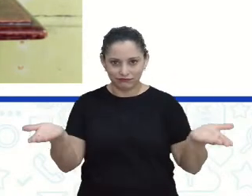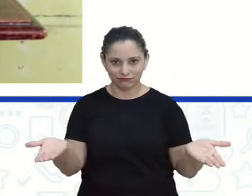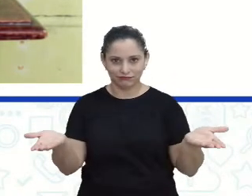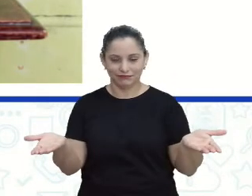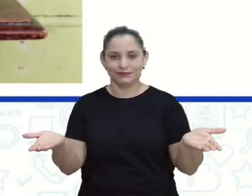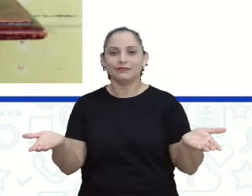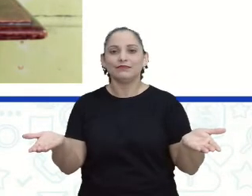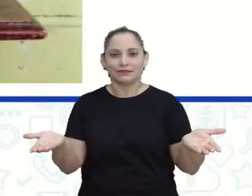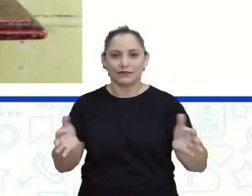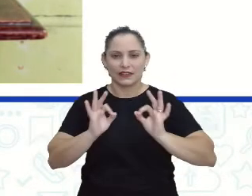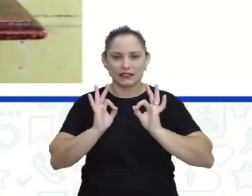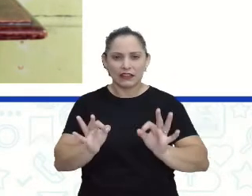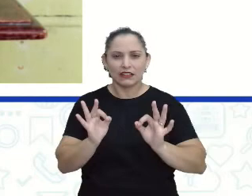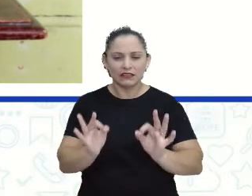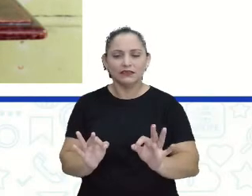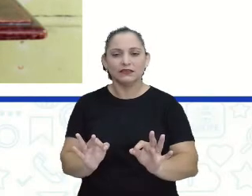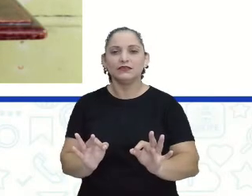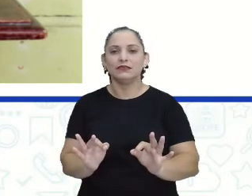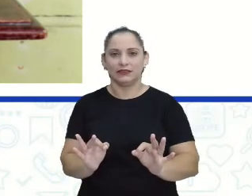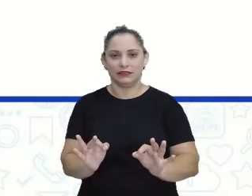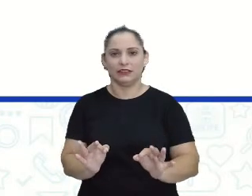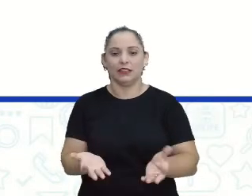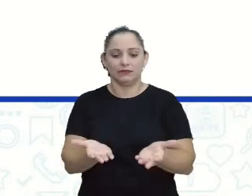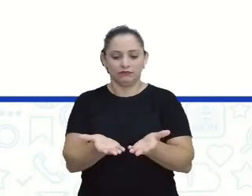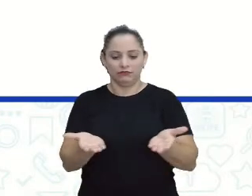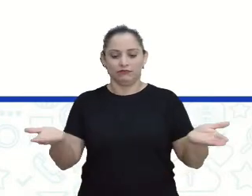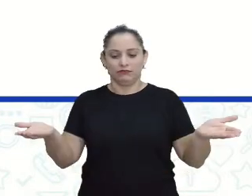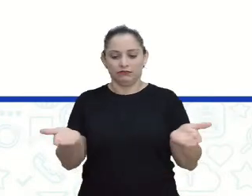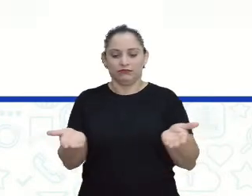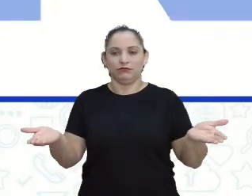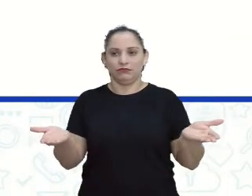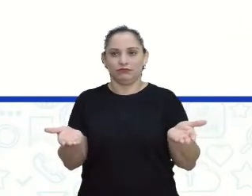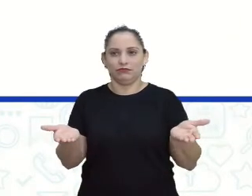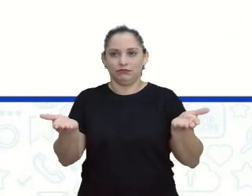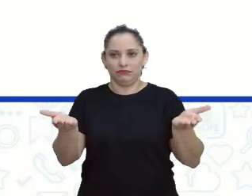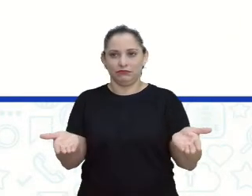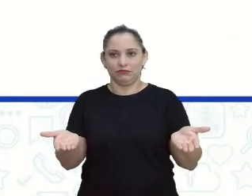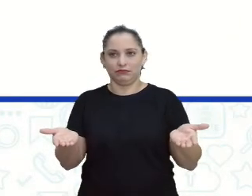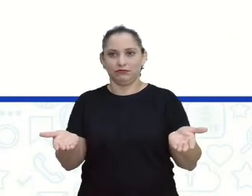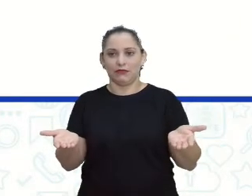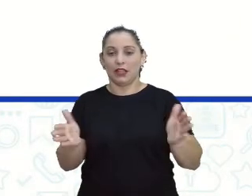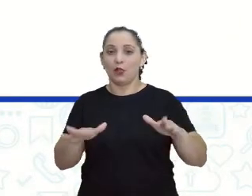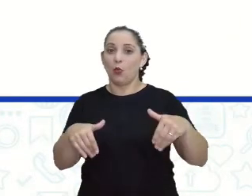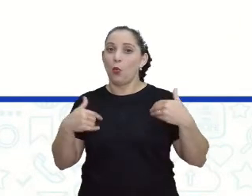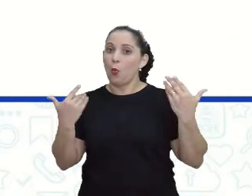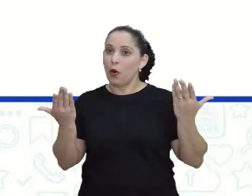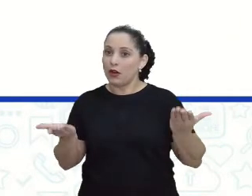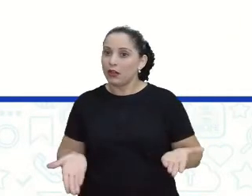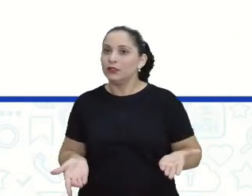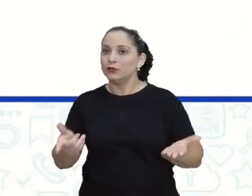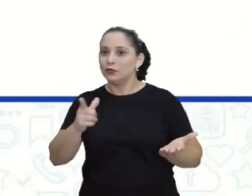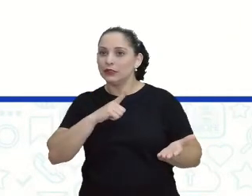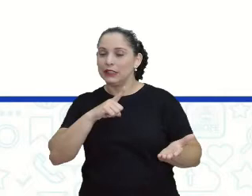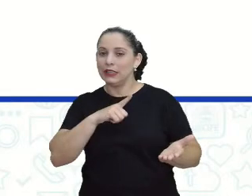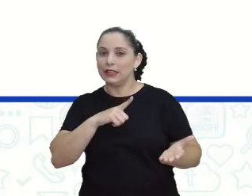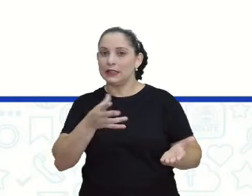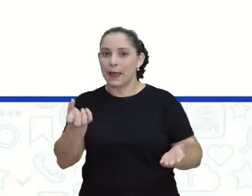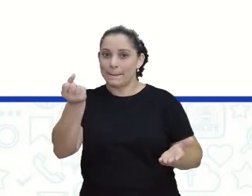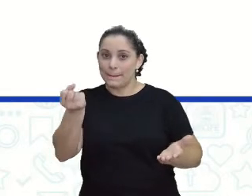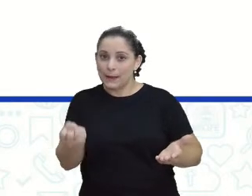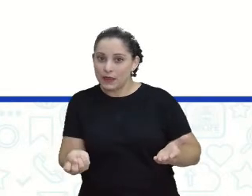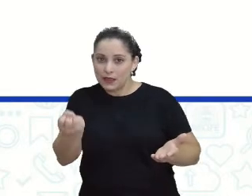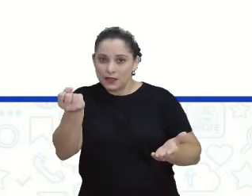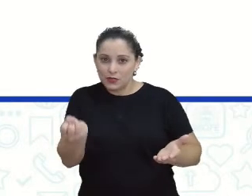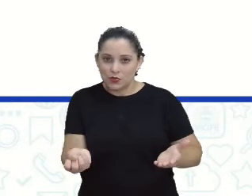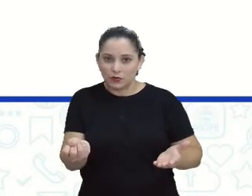esteja bem regulada aí, ela vai estar em equilíbrio. E a partir do momento onde a gente coloca elementos em um lado da